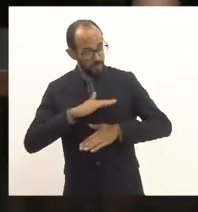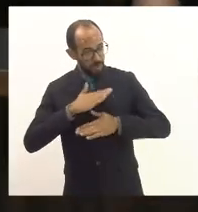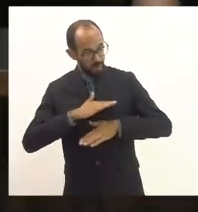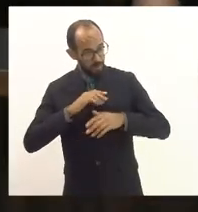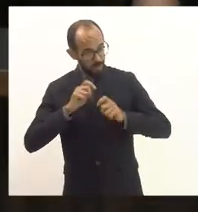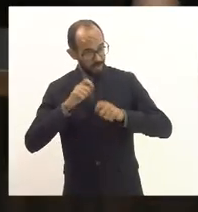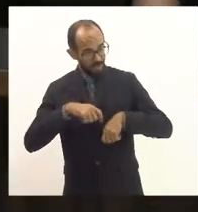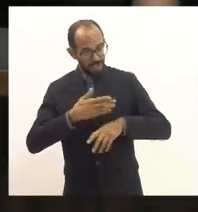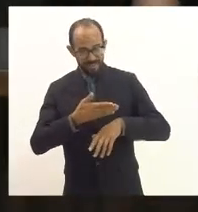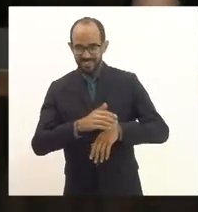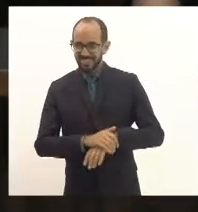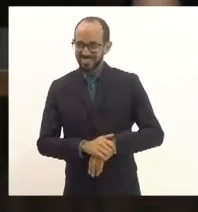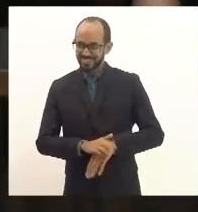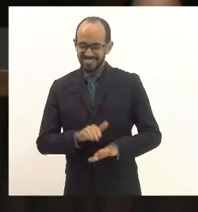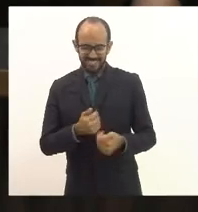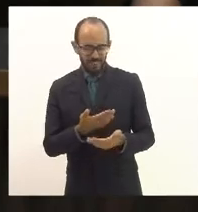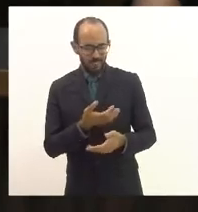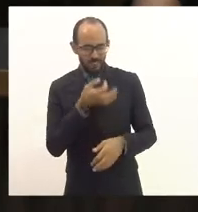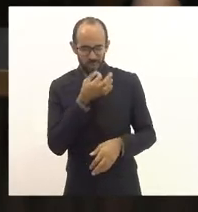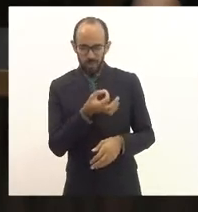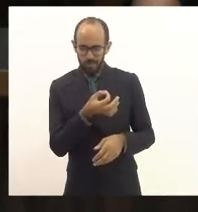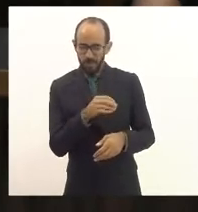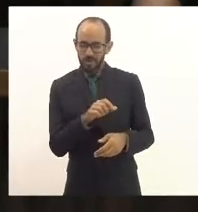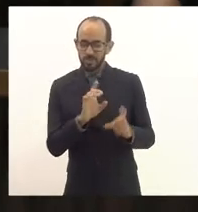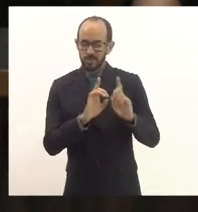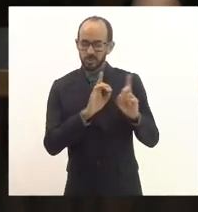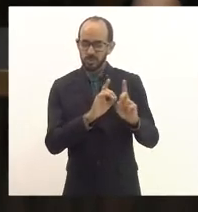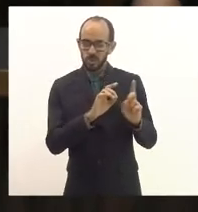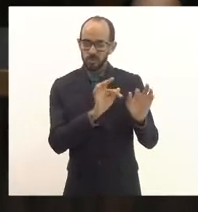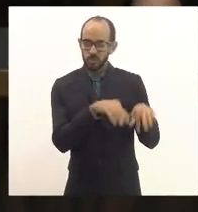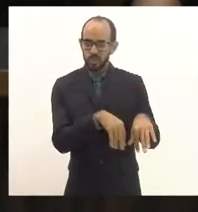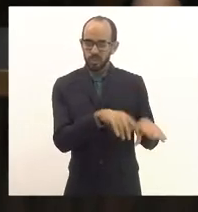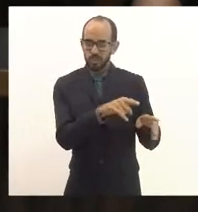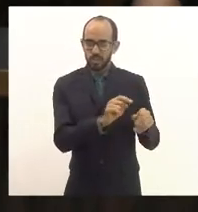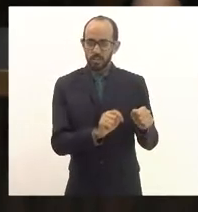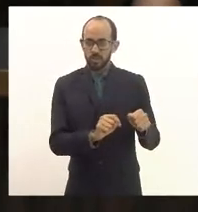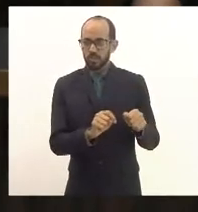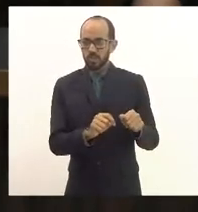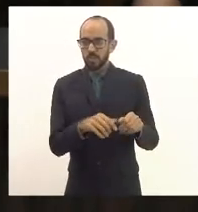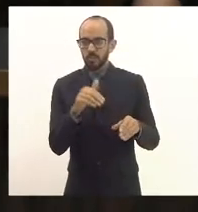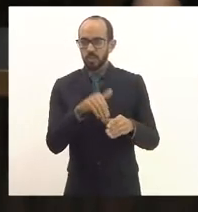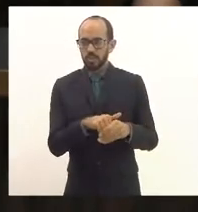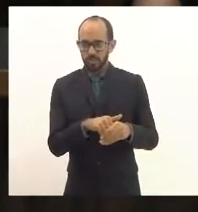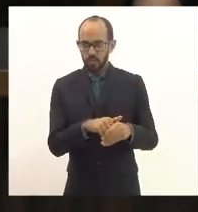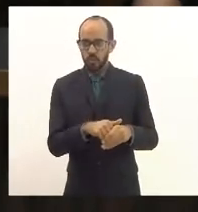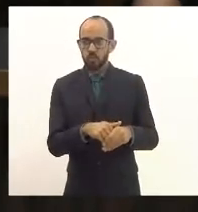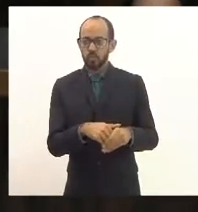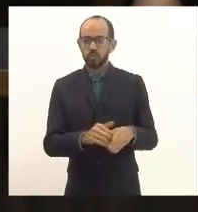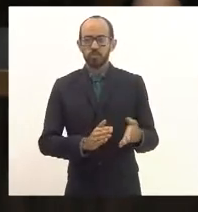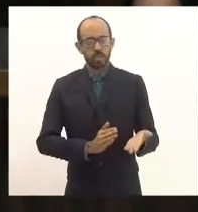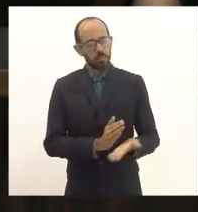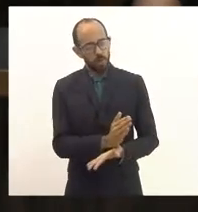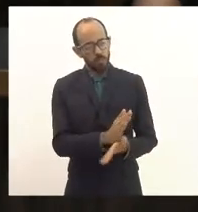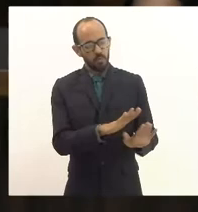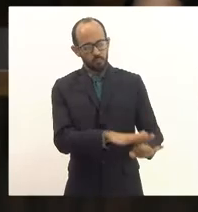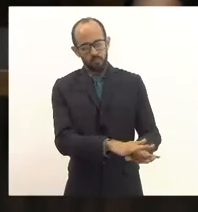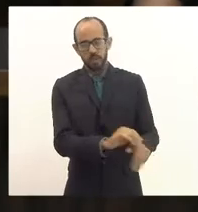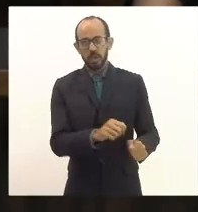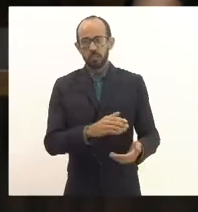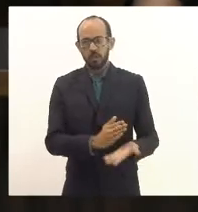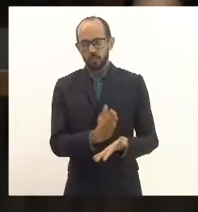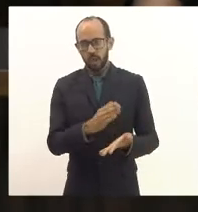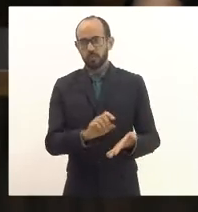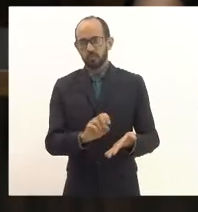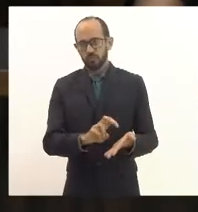Então, com os pareceres emitidos em discussão, não havendo que querer discutir, encerra da discussão. Em votação, os senhores que aprovam, permaneçam como estão aprovados,